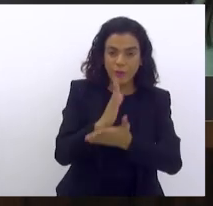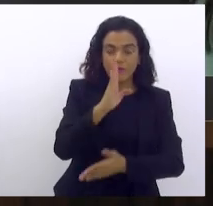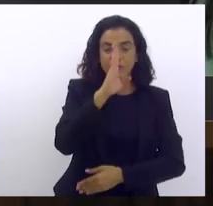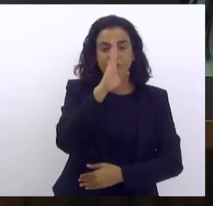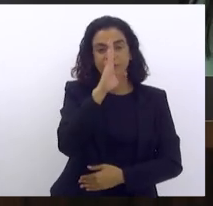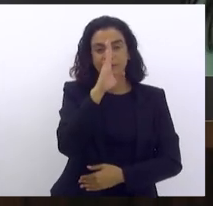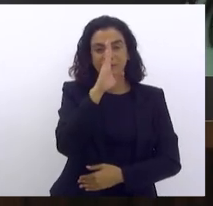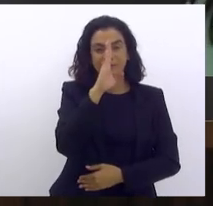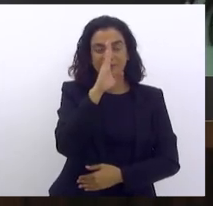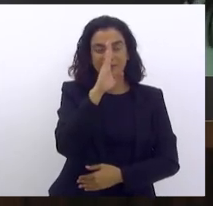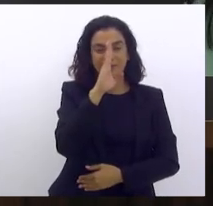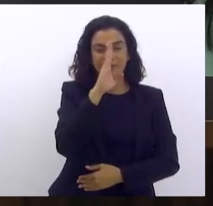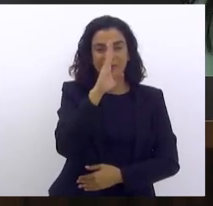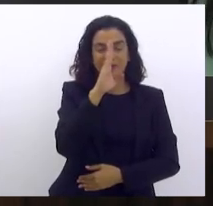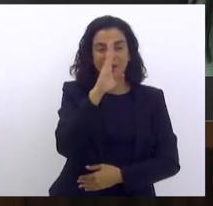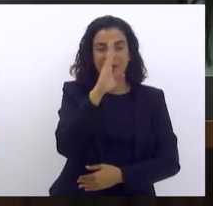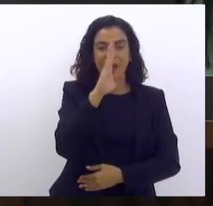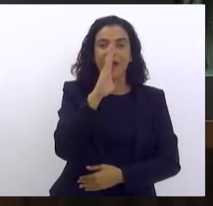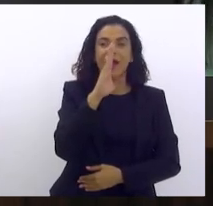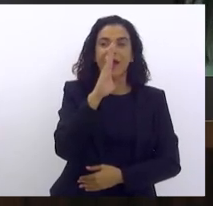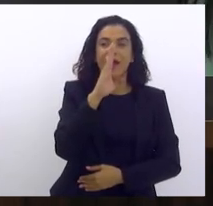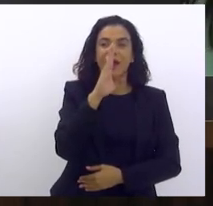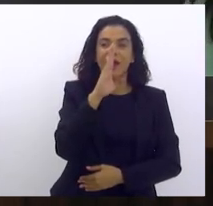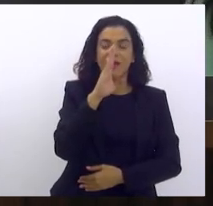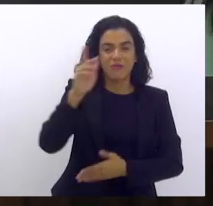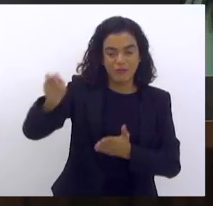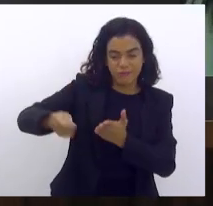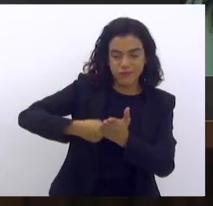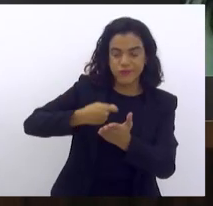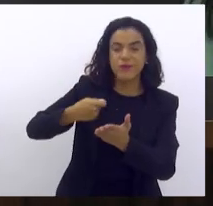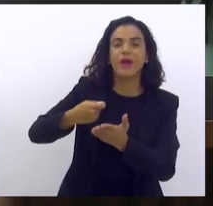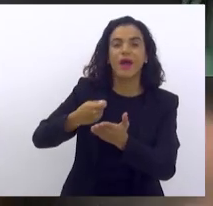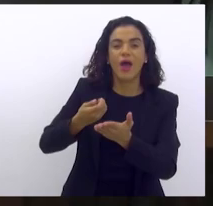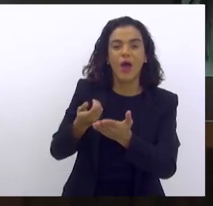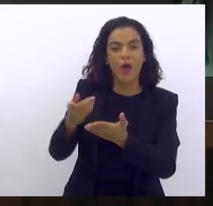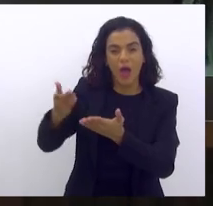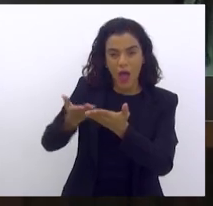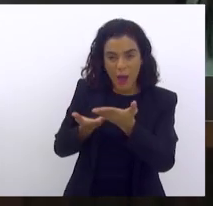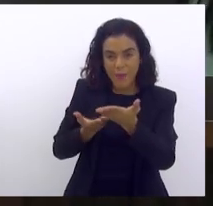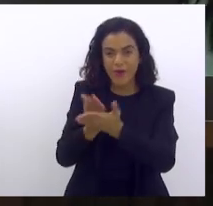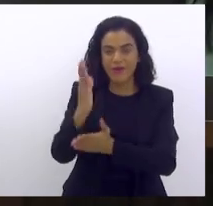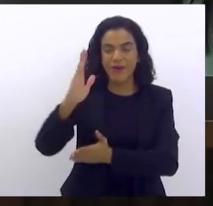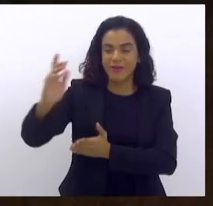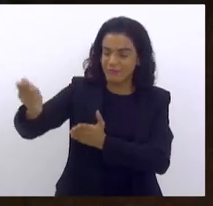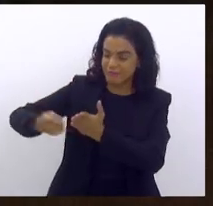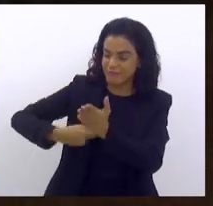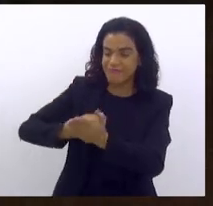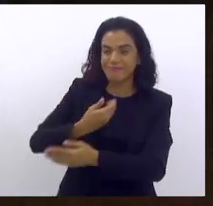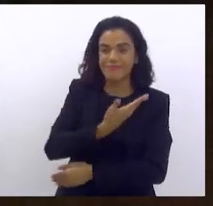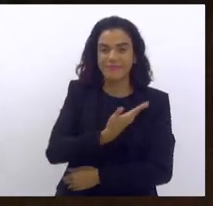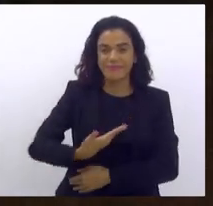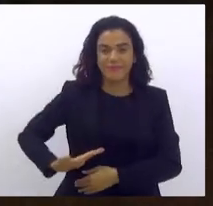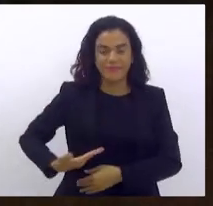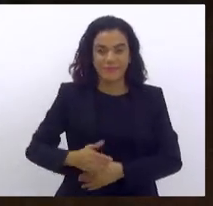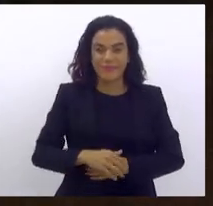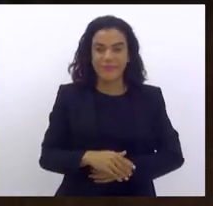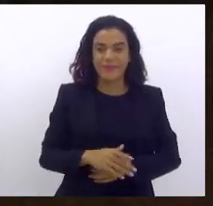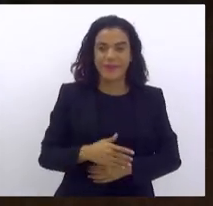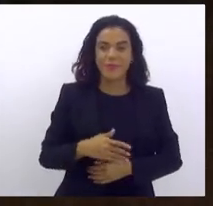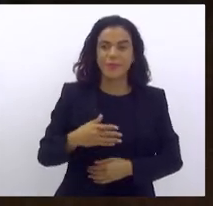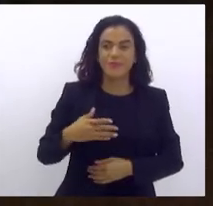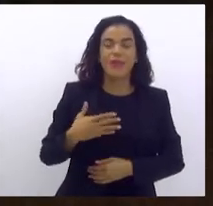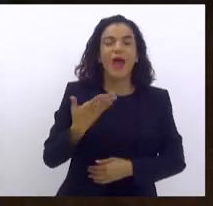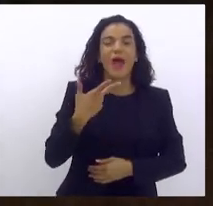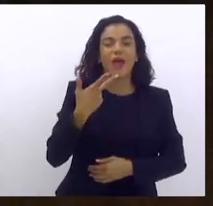estão, com forma final, vá autógrafo. Aprovado. Aprovado. Para a declaração. Declaração